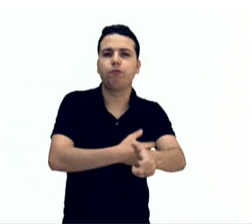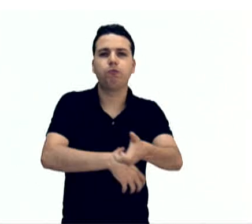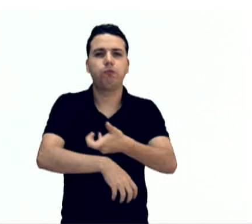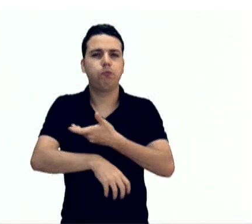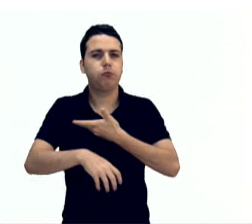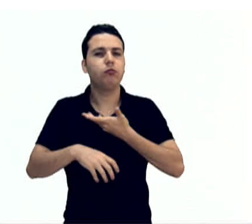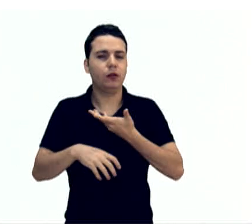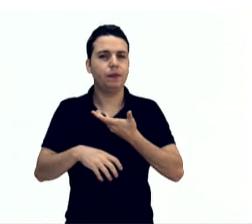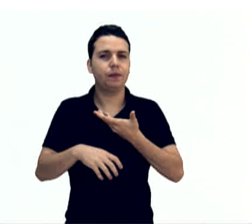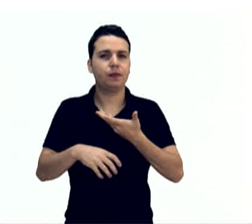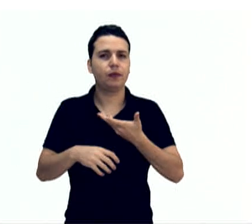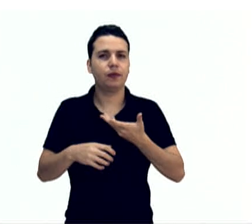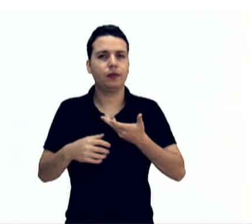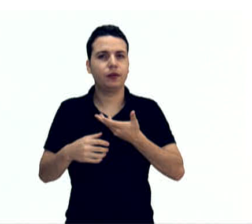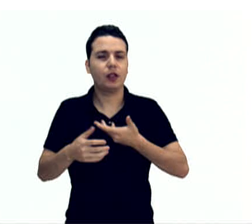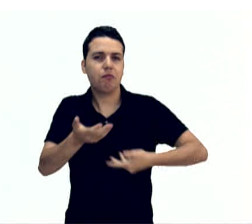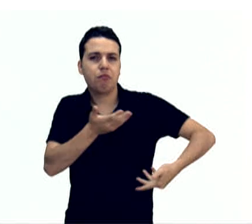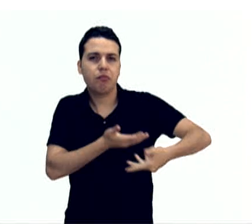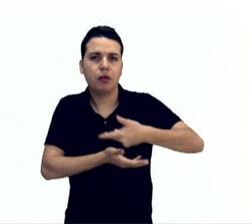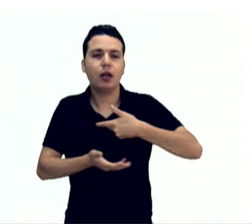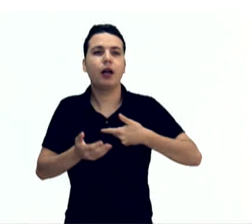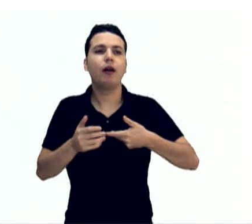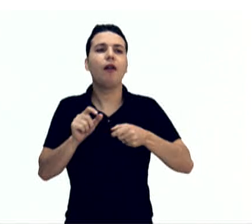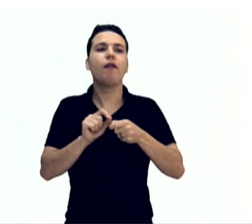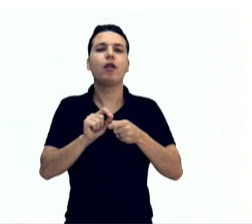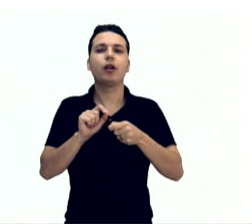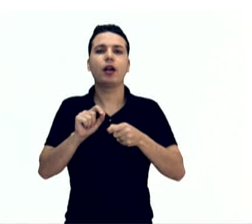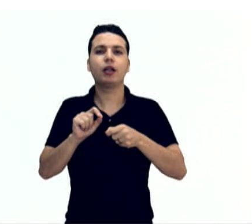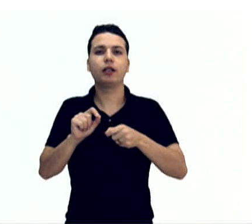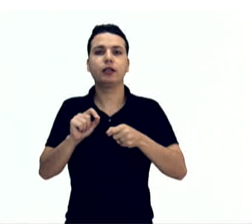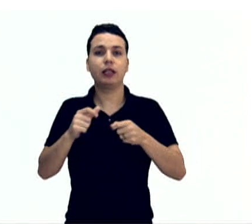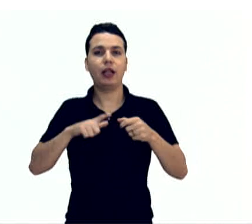né? Ela contagia, né?